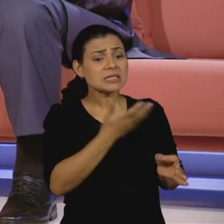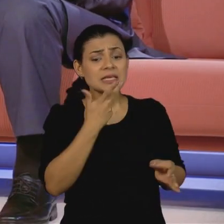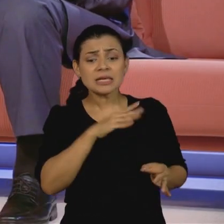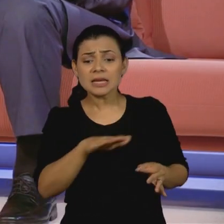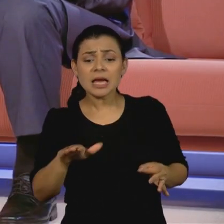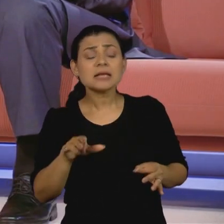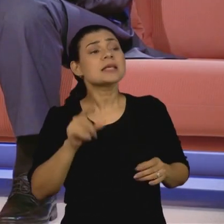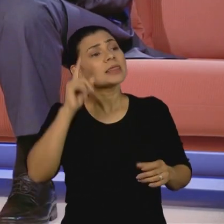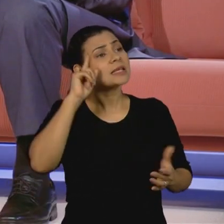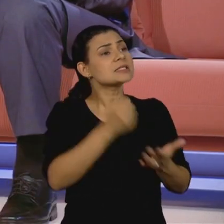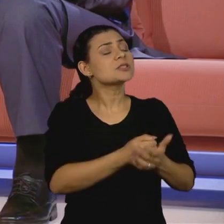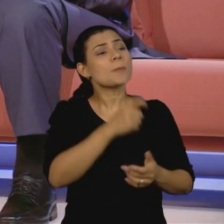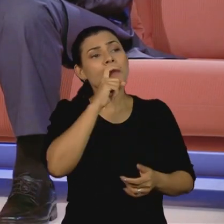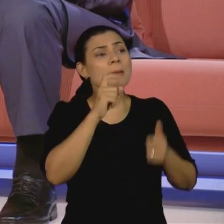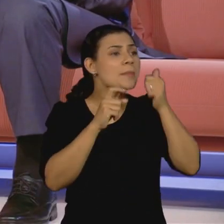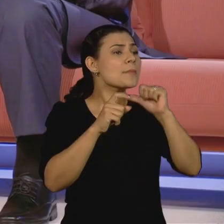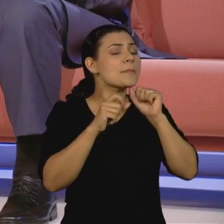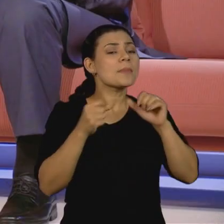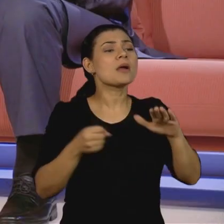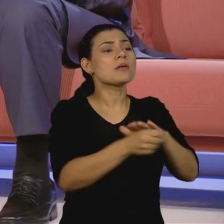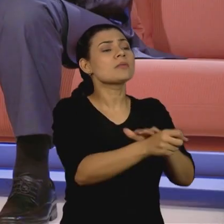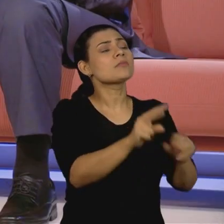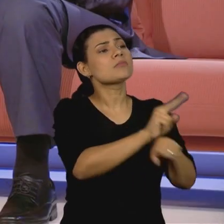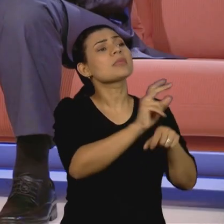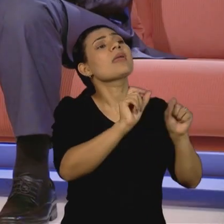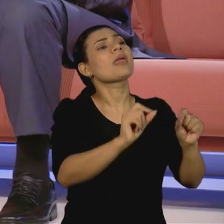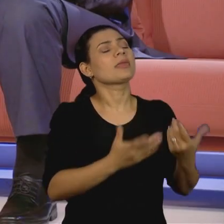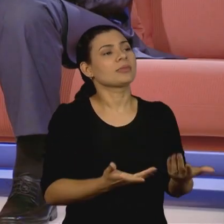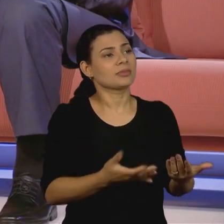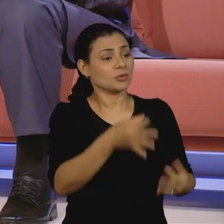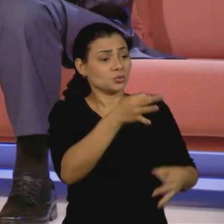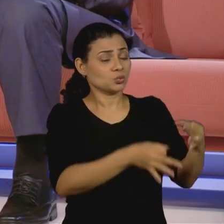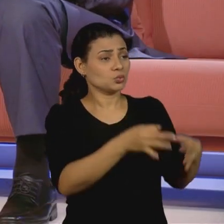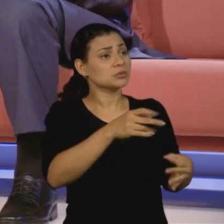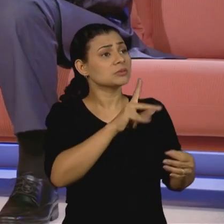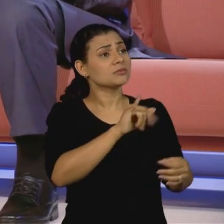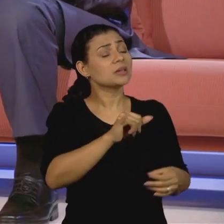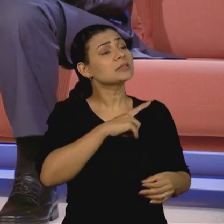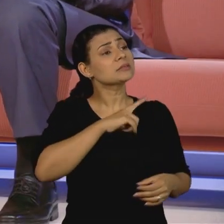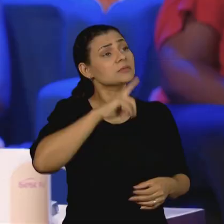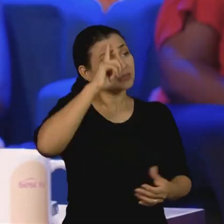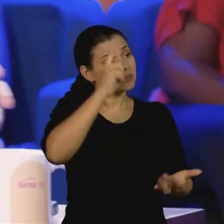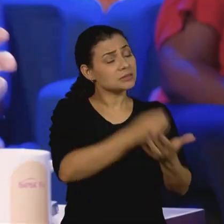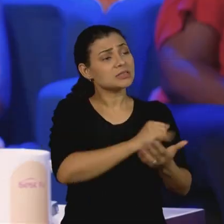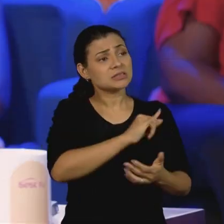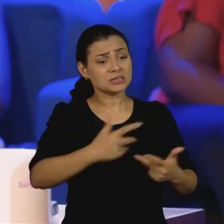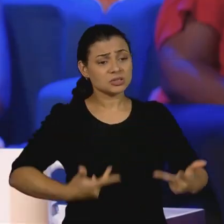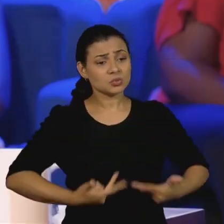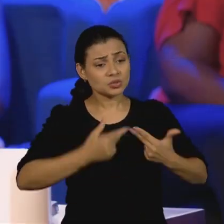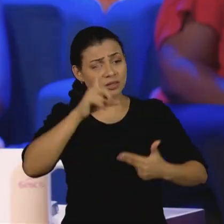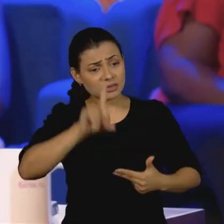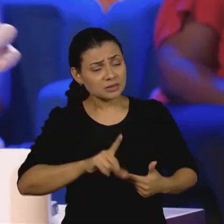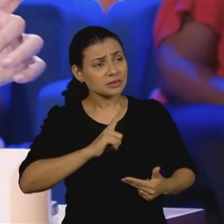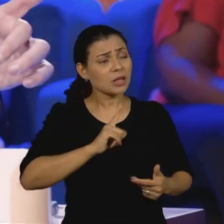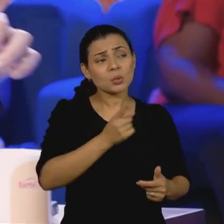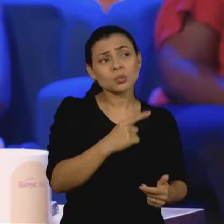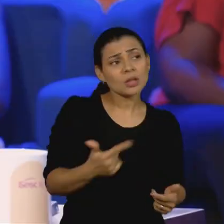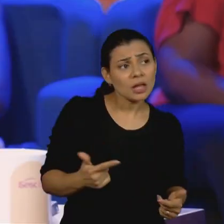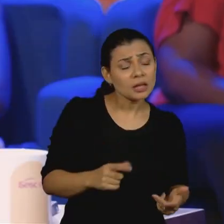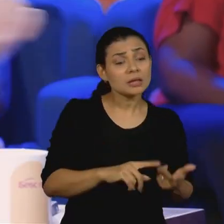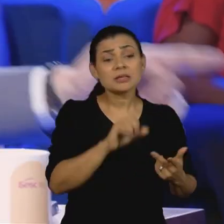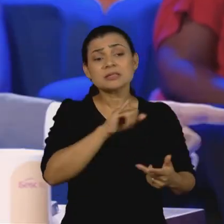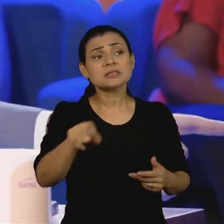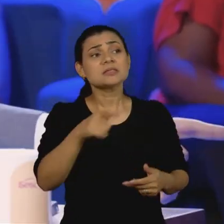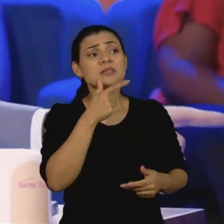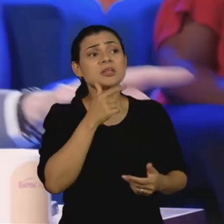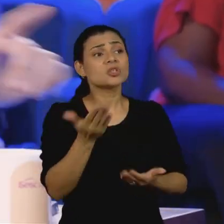pai ou com a mãe. Esse juiz vai decidir se essa pessoa tem direito a uma cirurgia ou não. Esse juiz vai decidir se esse jovem é